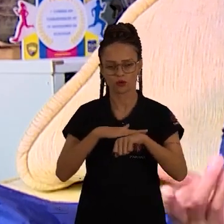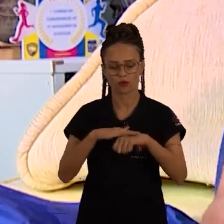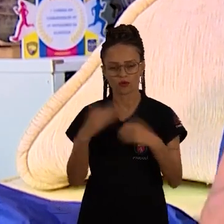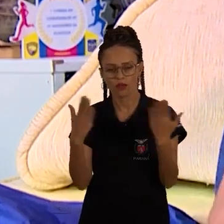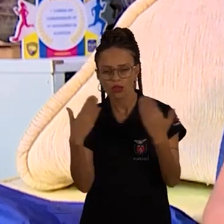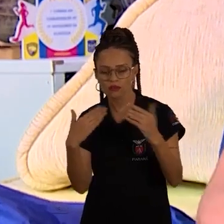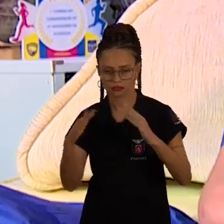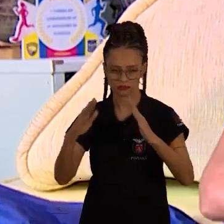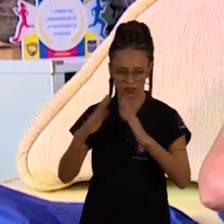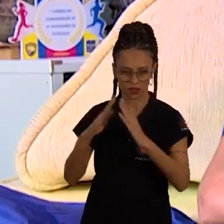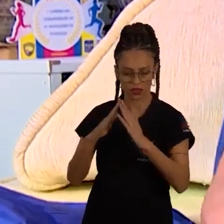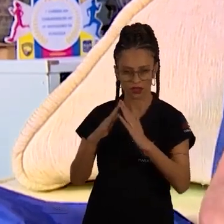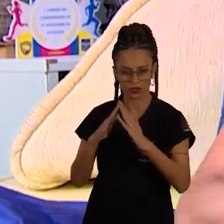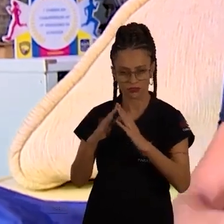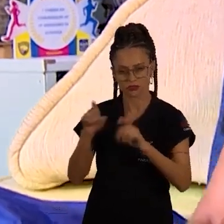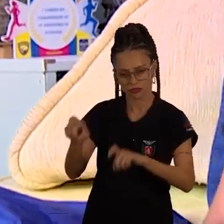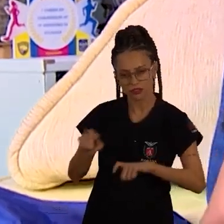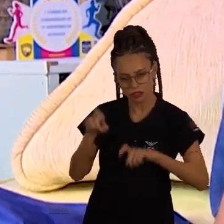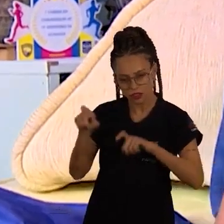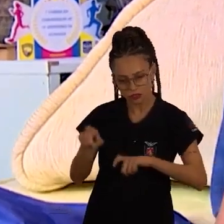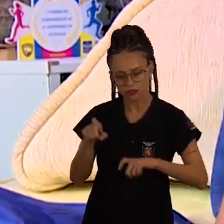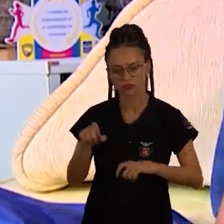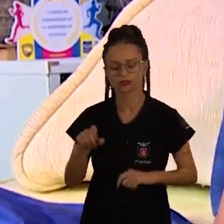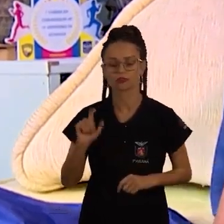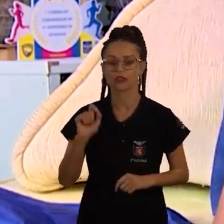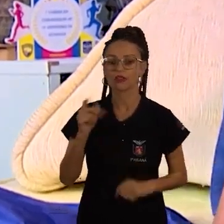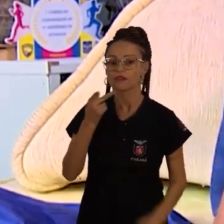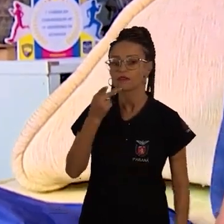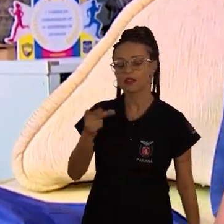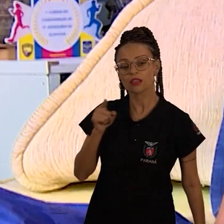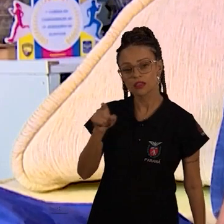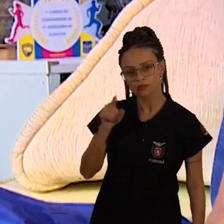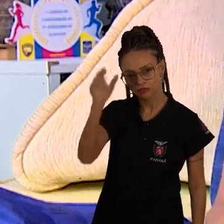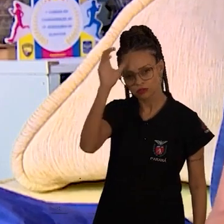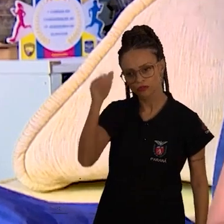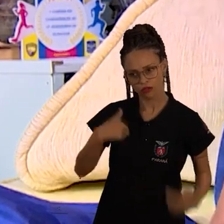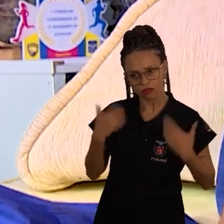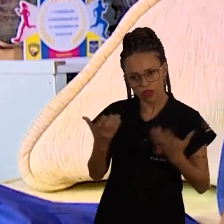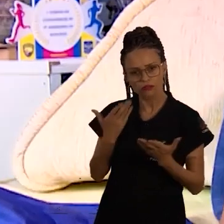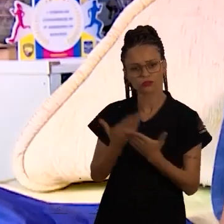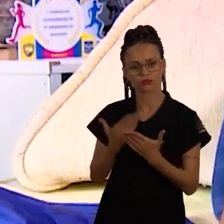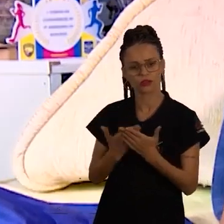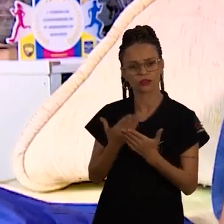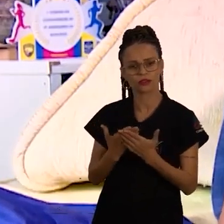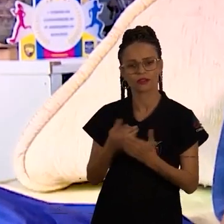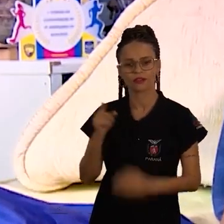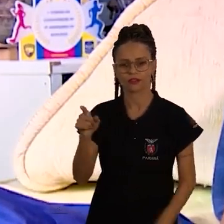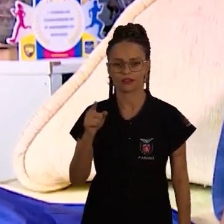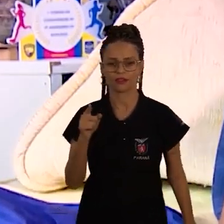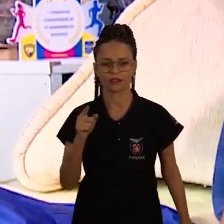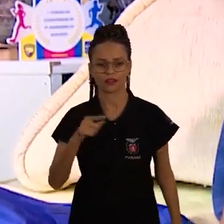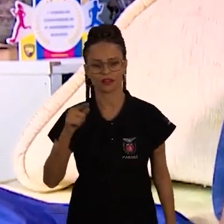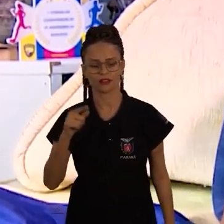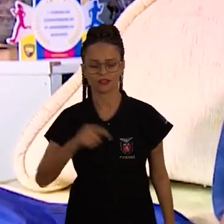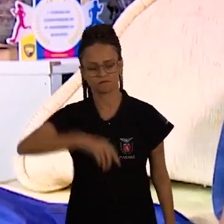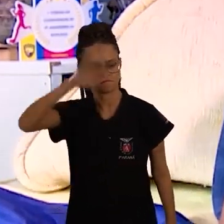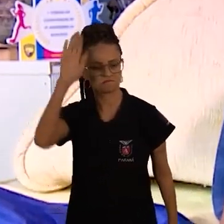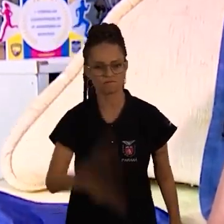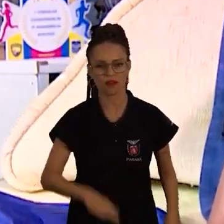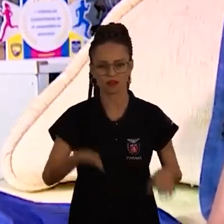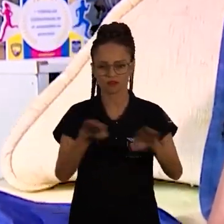em casa, no sítio lá, que eu disse para ele que eu queria estudar. E ele deu um tapa na